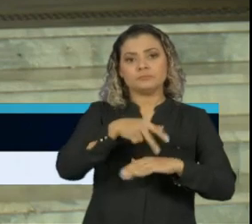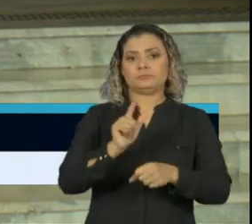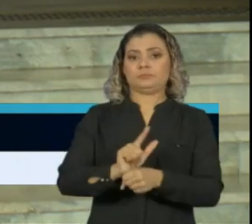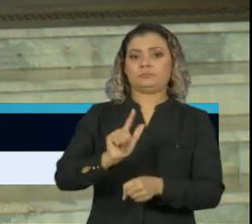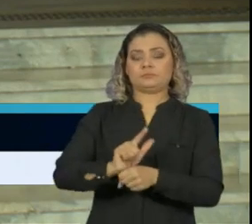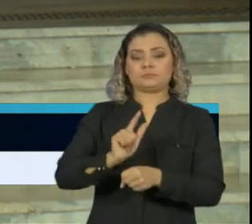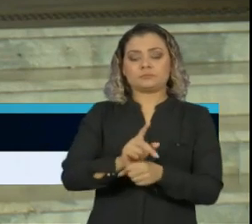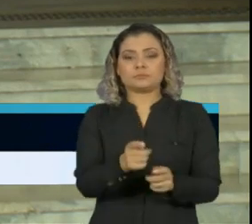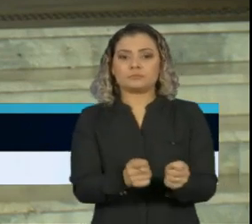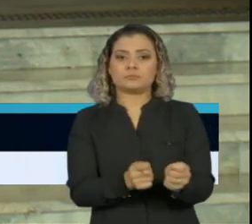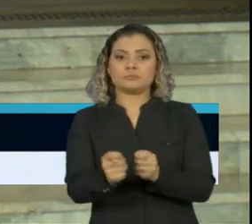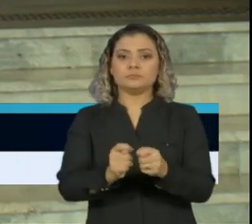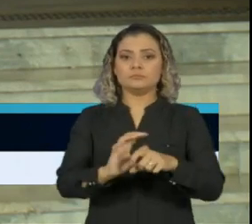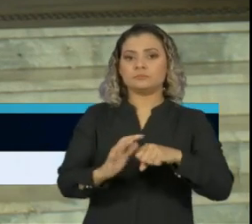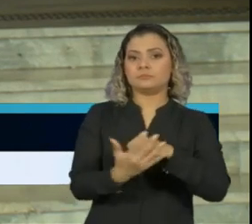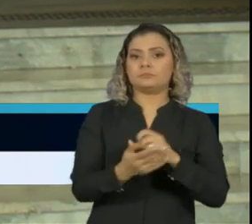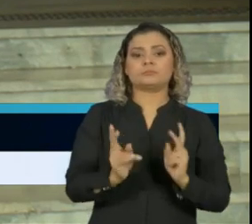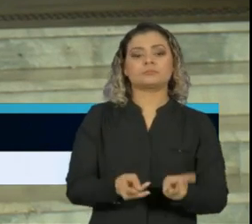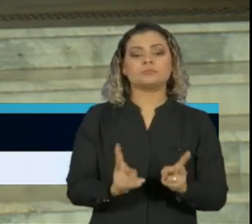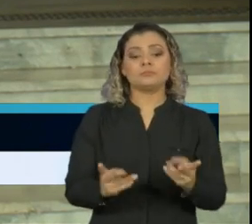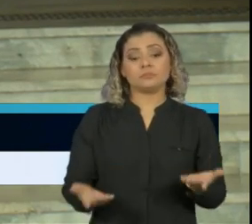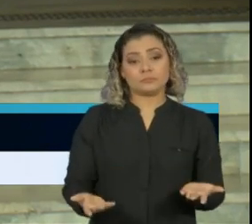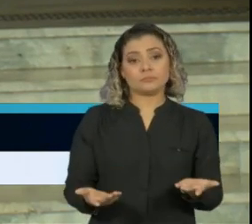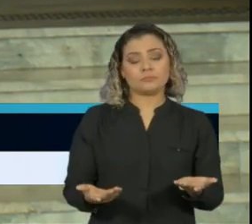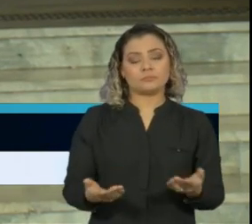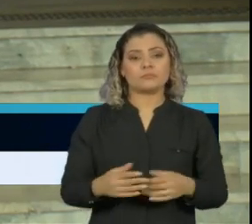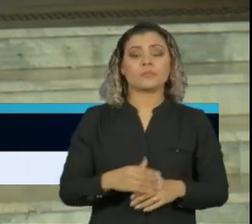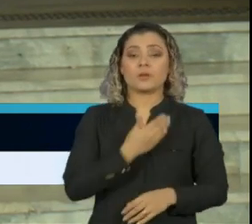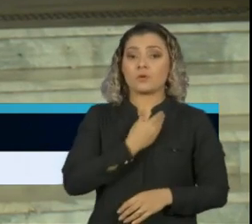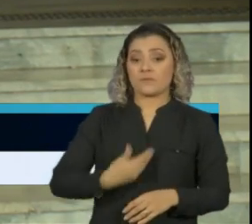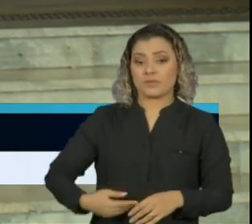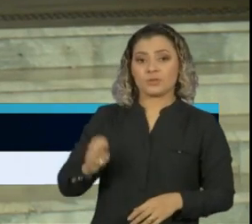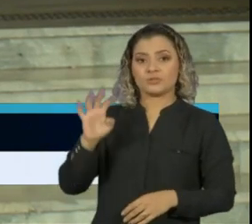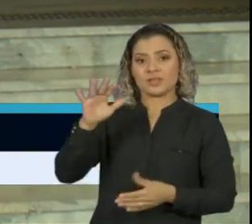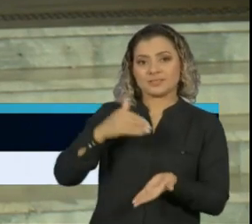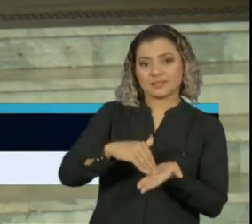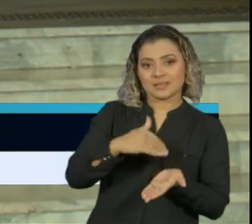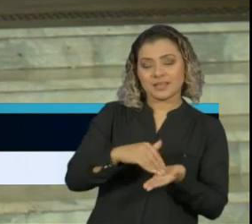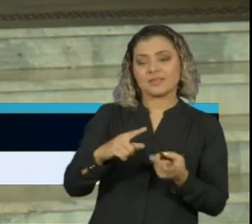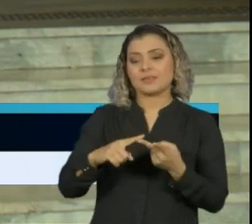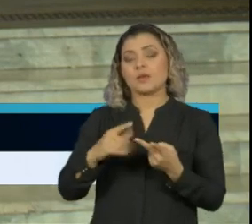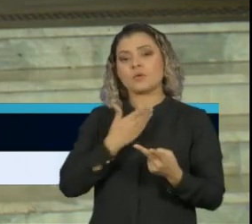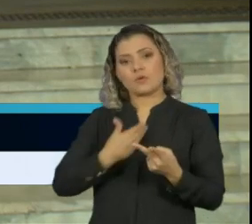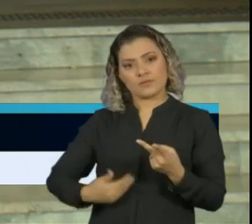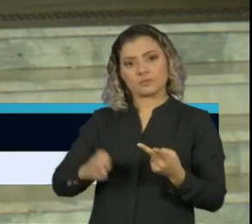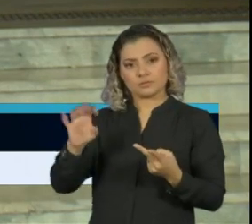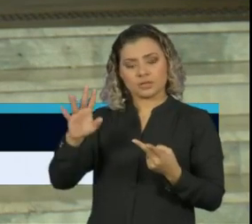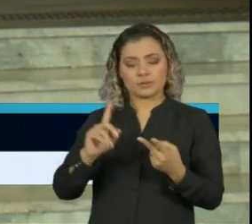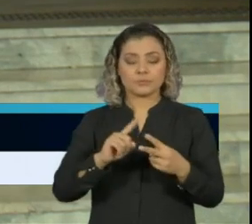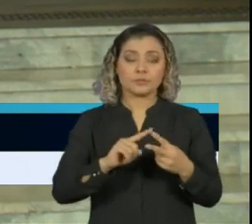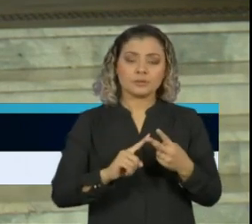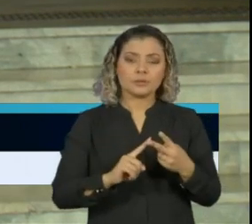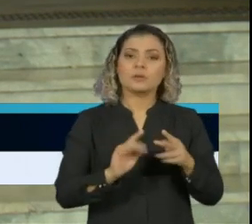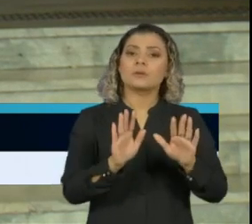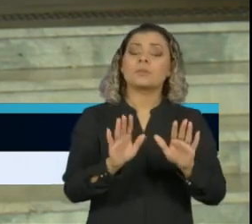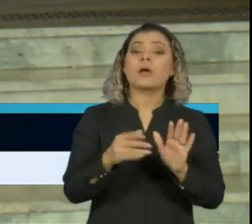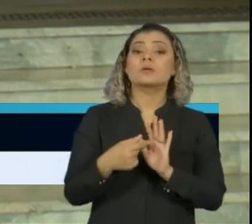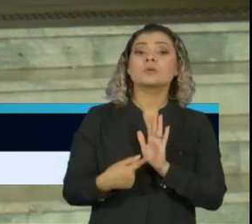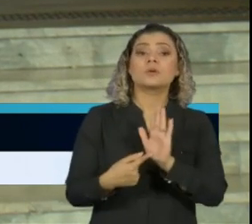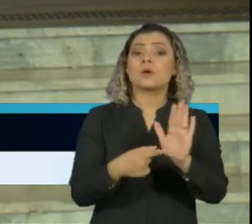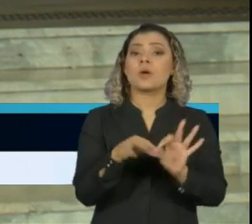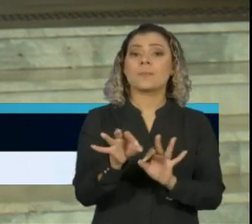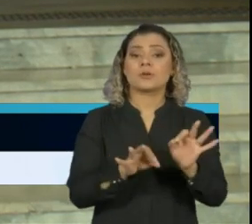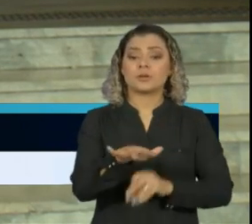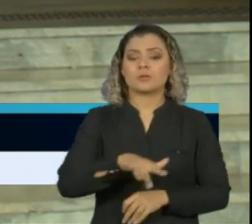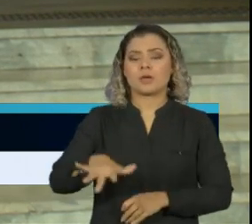do Centro de Referenciamento ao governo do Estado, à Secretaria e governo do Estado. E está baseado, este plano na área